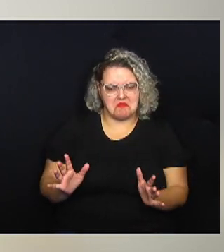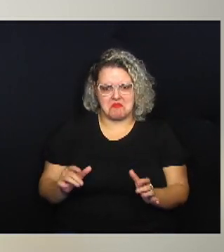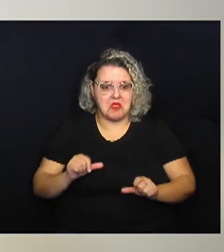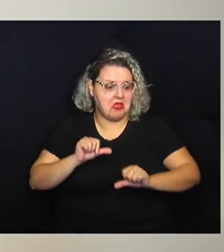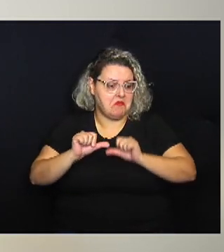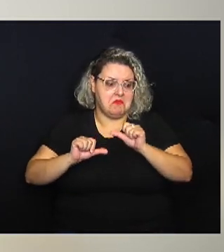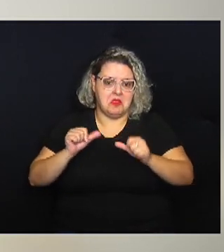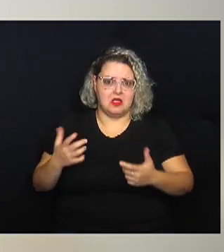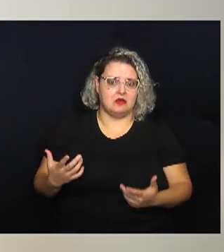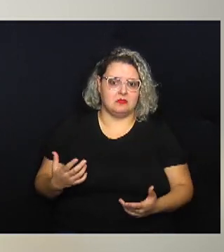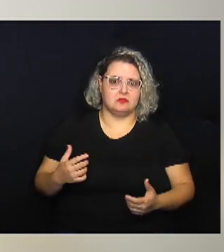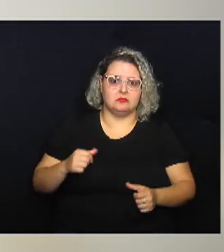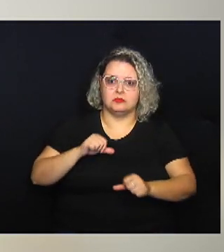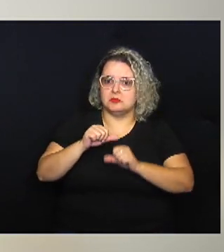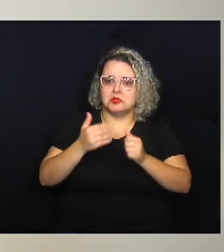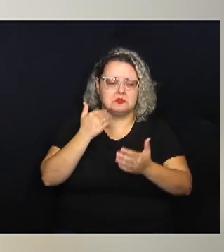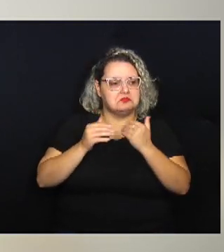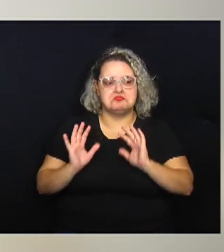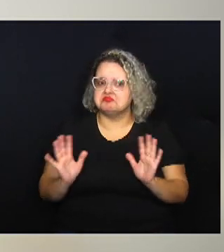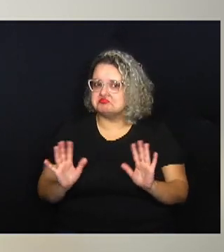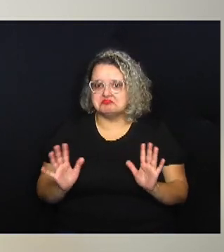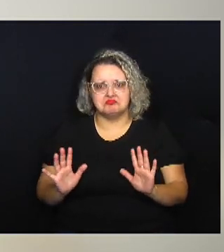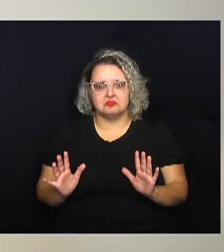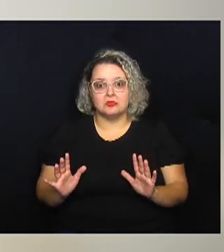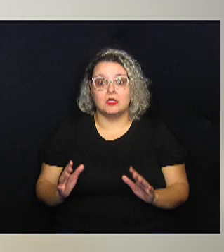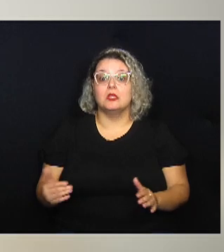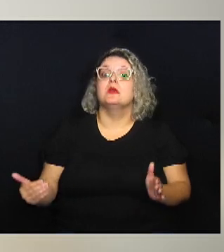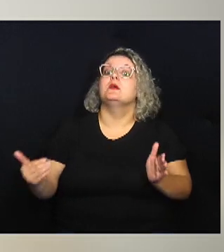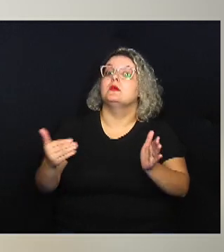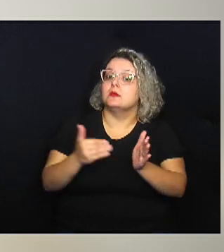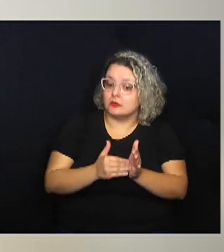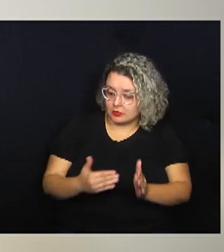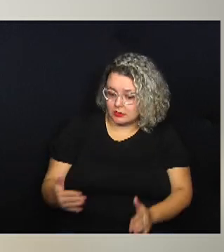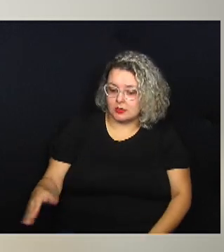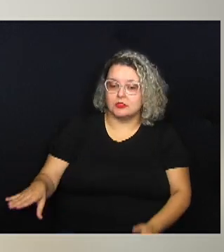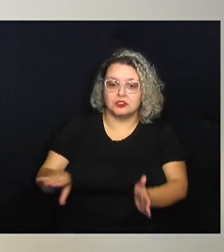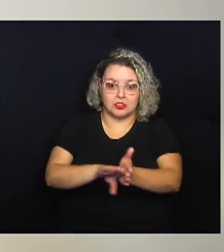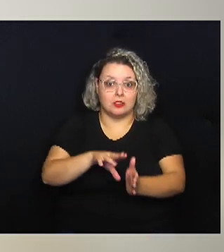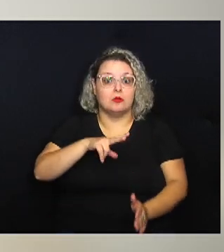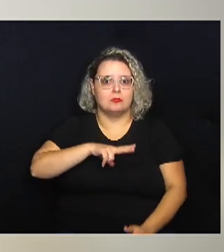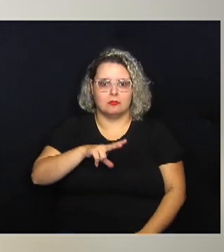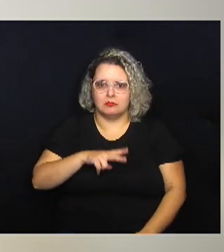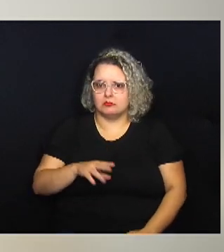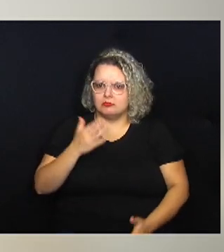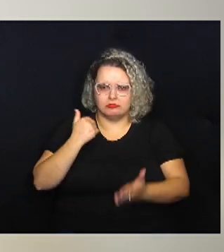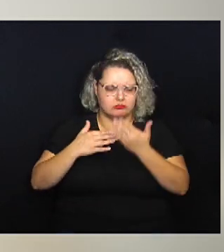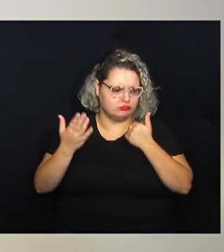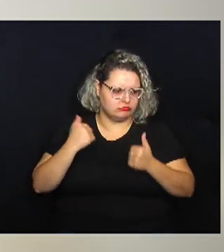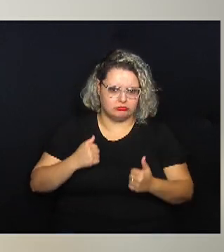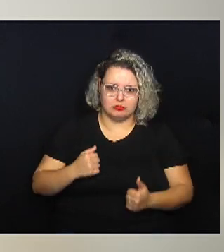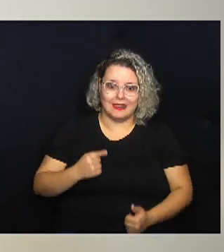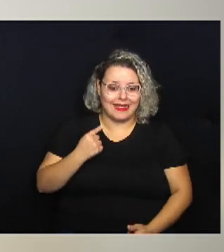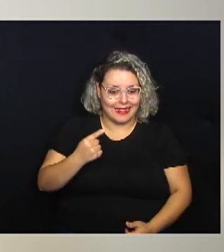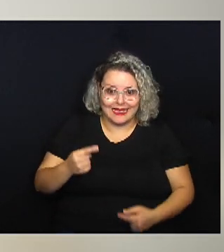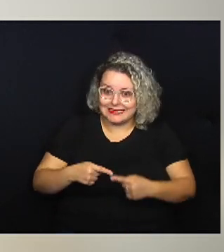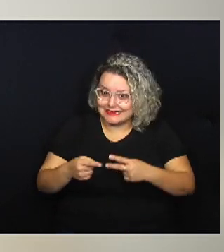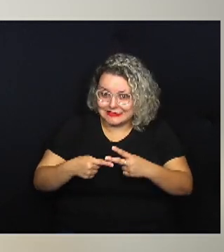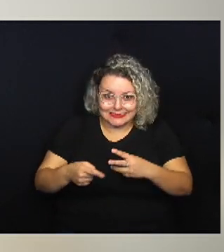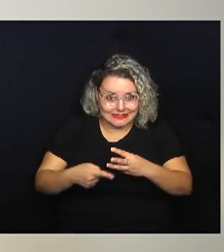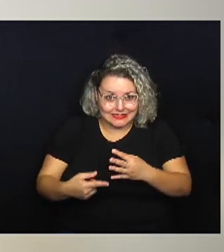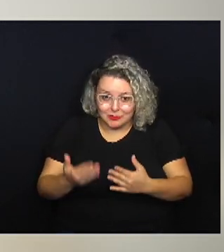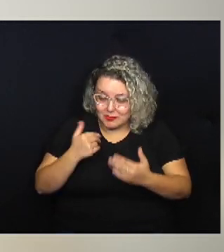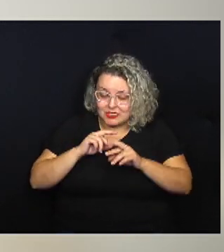alterou por conta da mudança de ração E desde que a gente chegou em Portugal etc Ele come uma razão diferente a cada semana praticamente